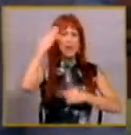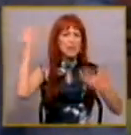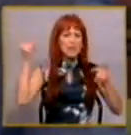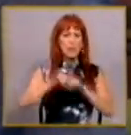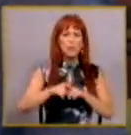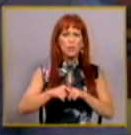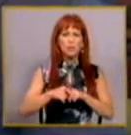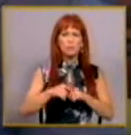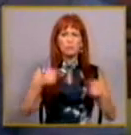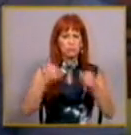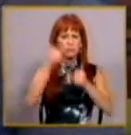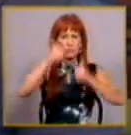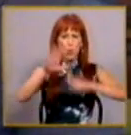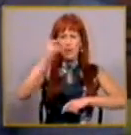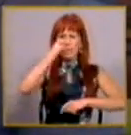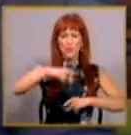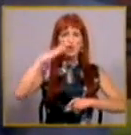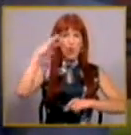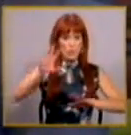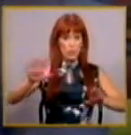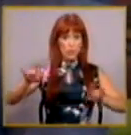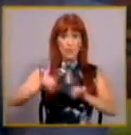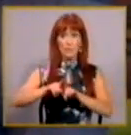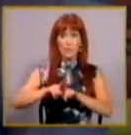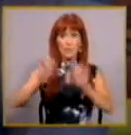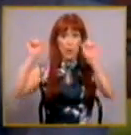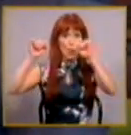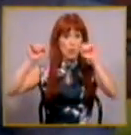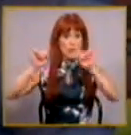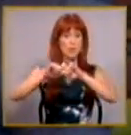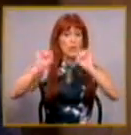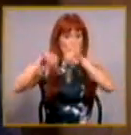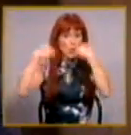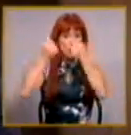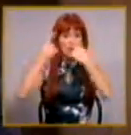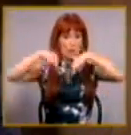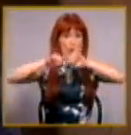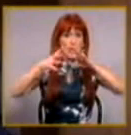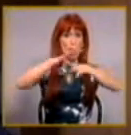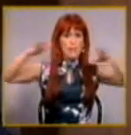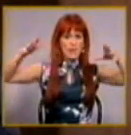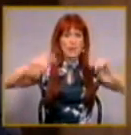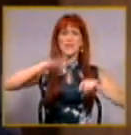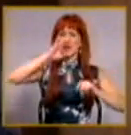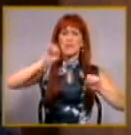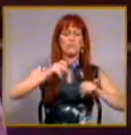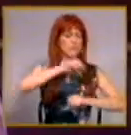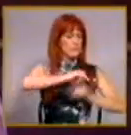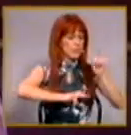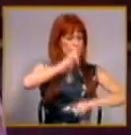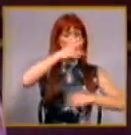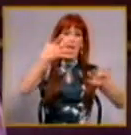e de competitividade para, quando as coisas normalizarem e dentro de um consenso da construção social, aumentar. Chegámos à conclusão que é possível aumentar. Portanto, o PS